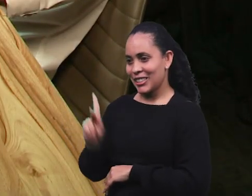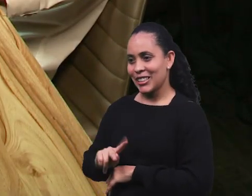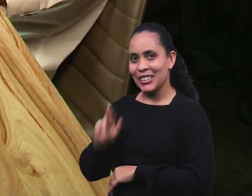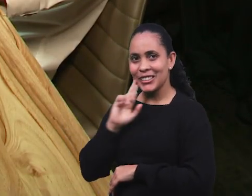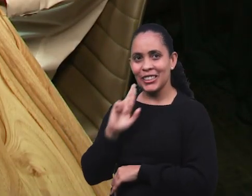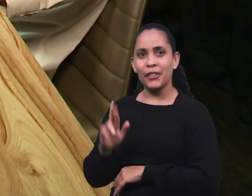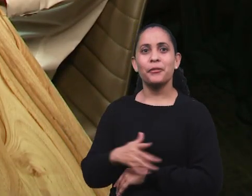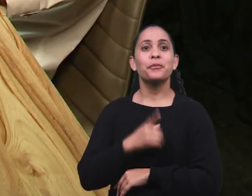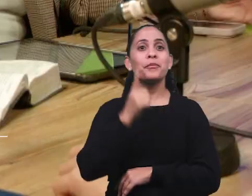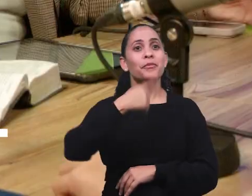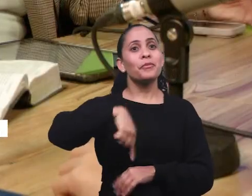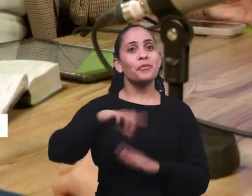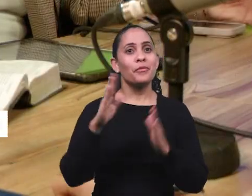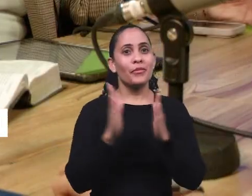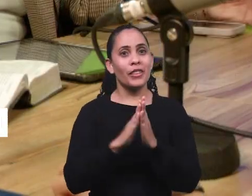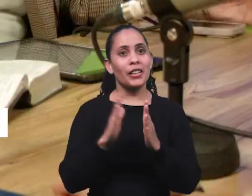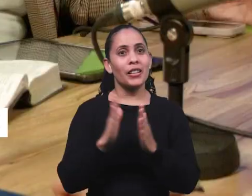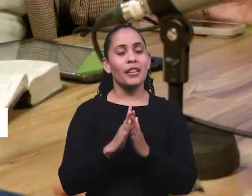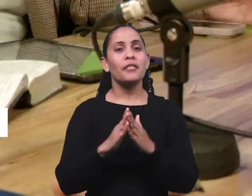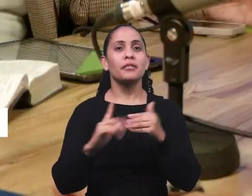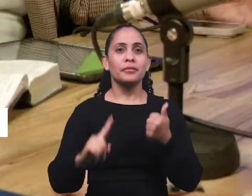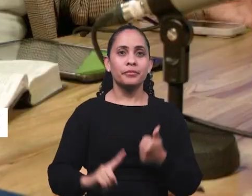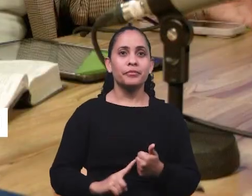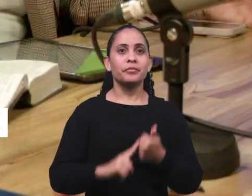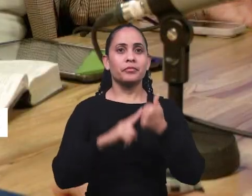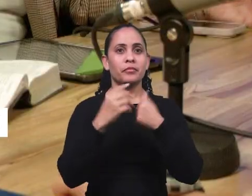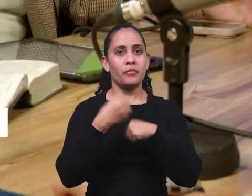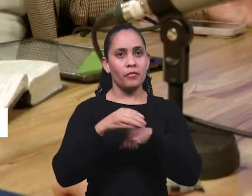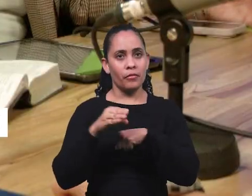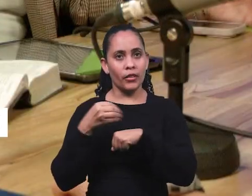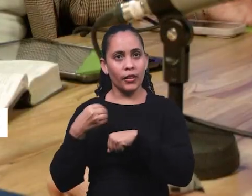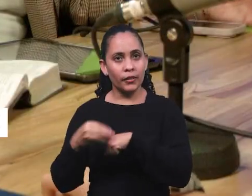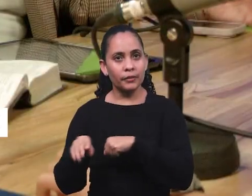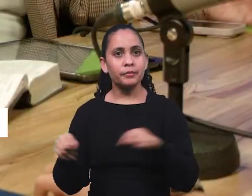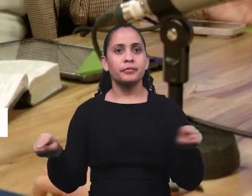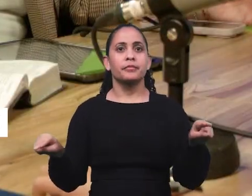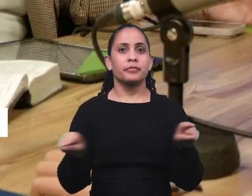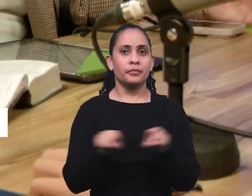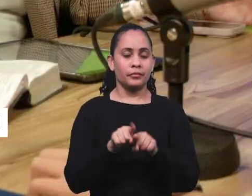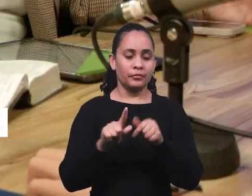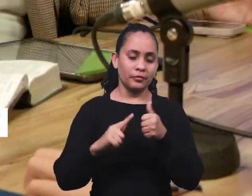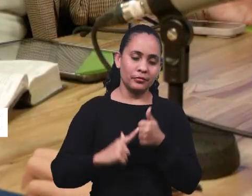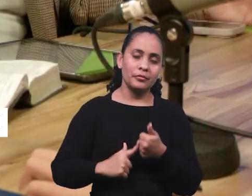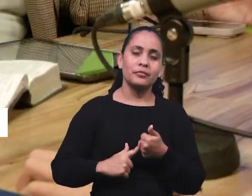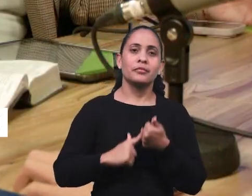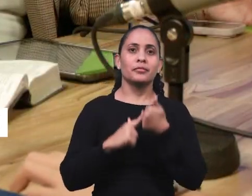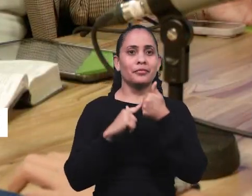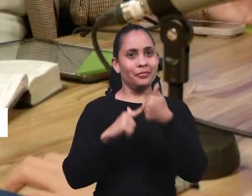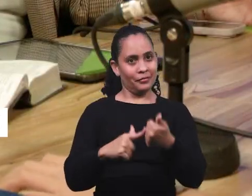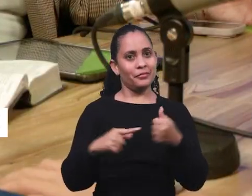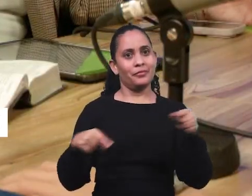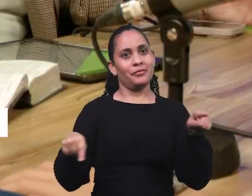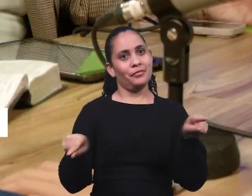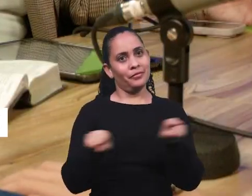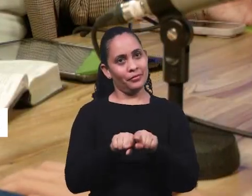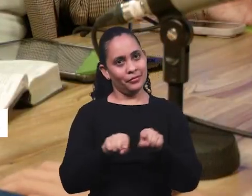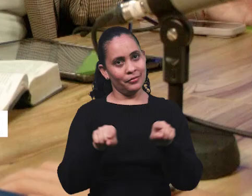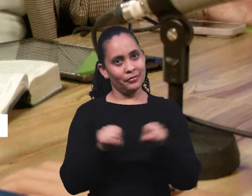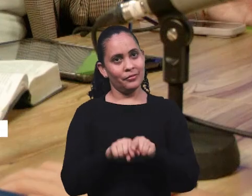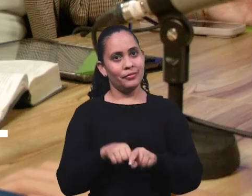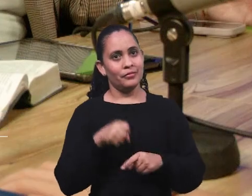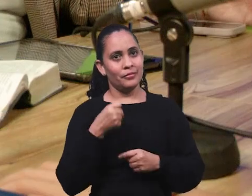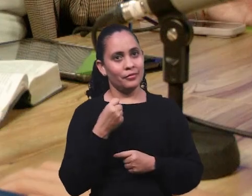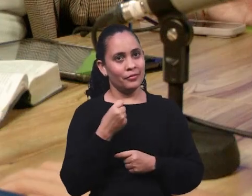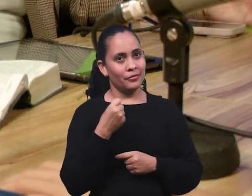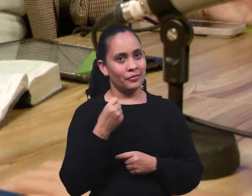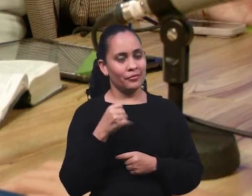vocês Sim. também. E Paz do vocês que Senhor. estão em casa, comentem, compartilhem, curtam a nossa